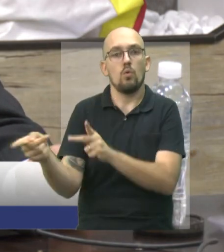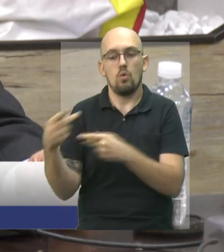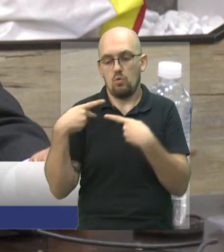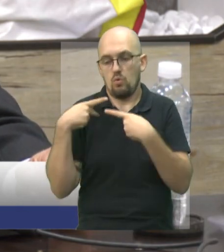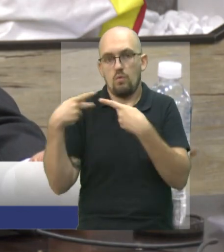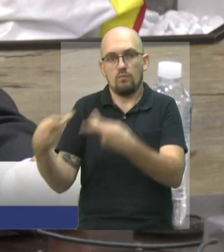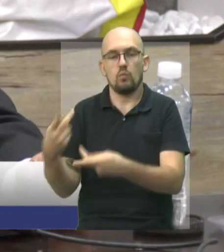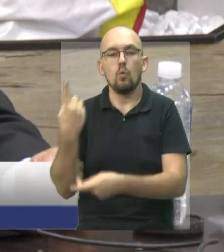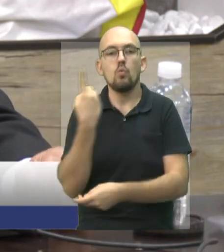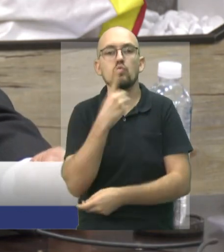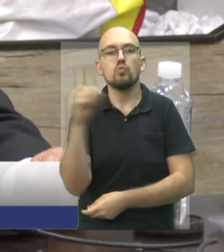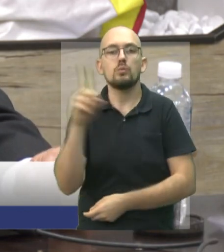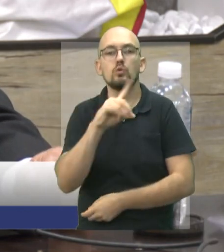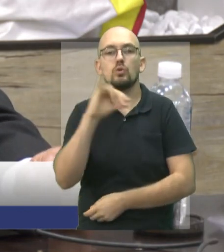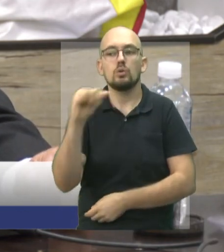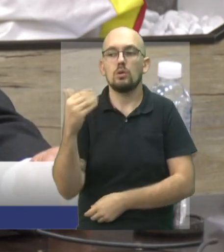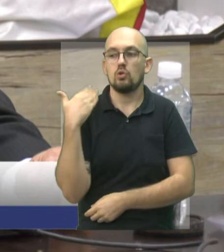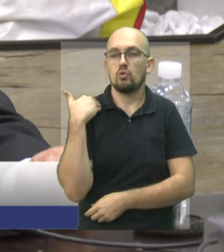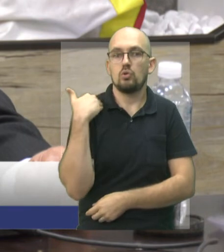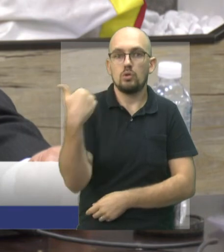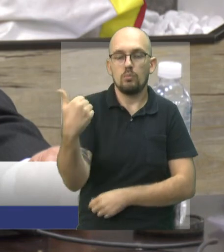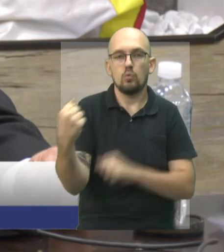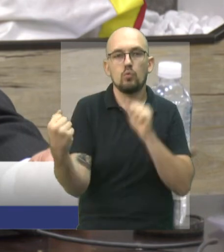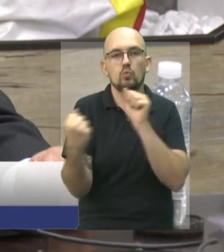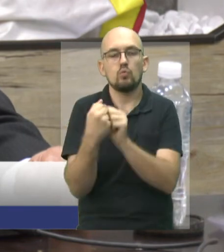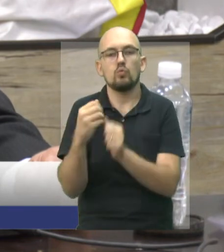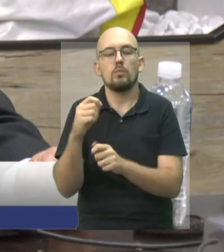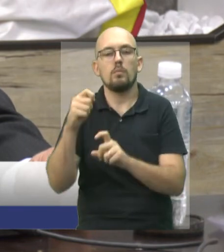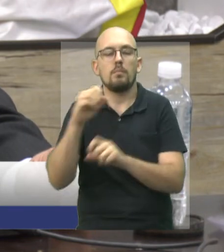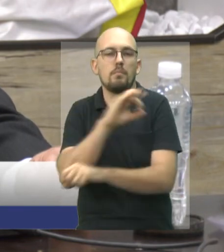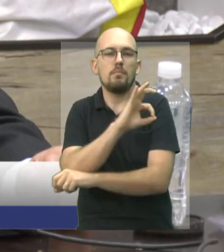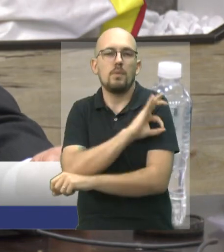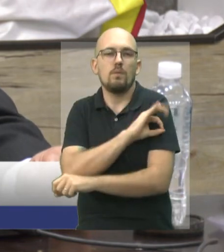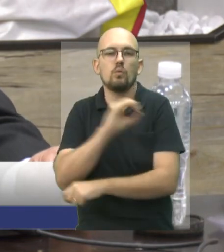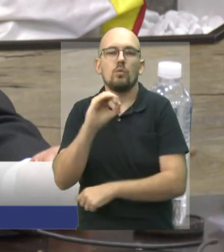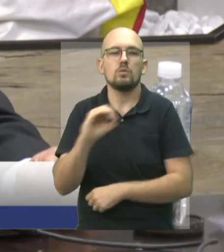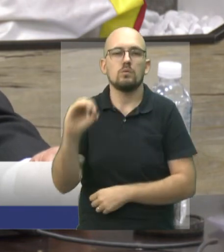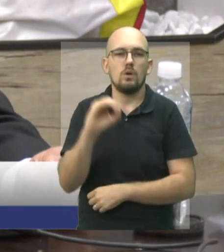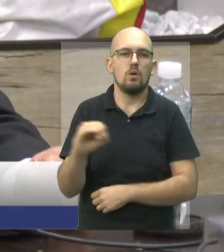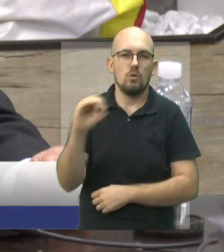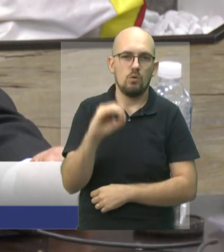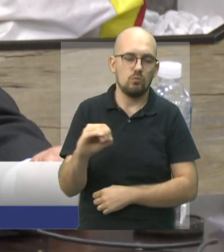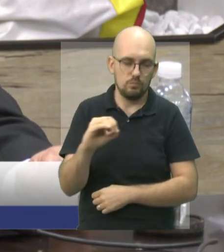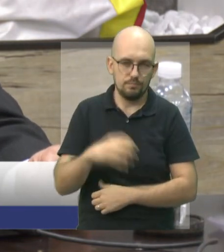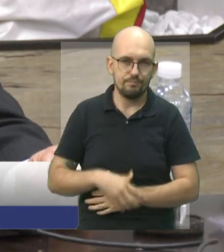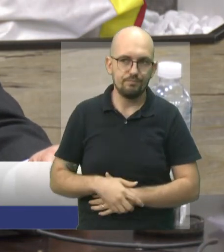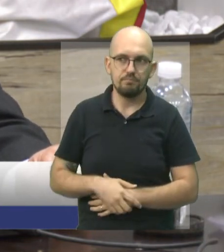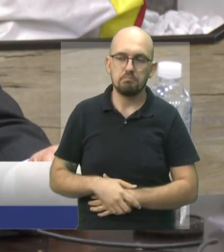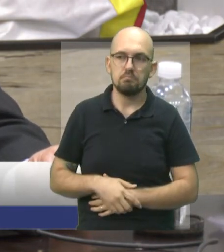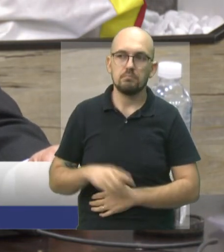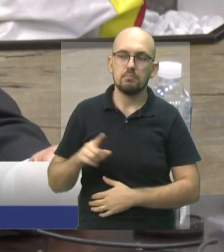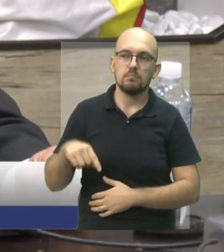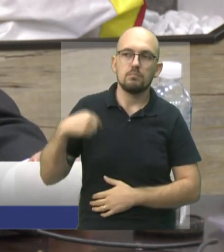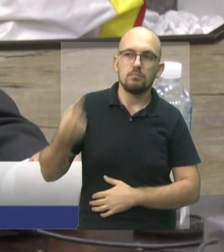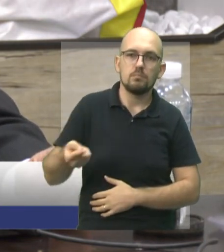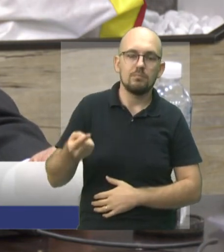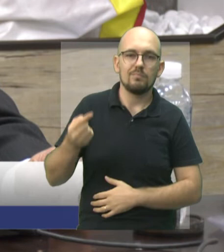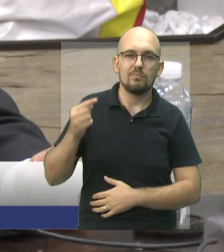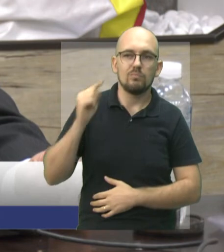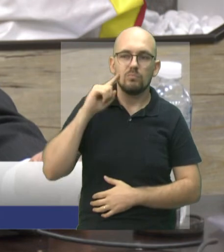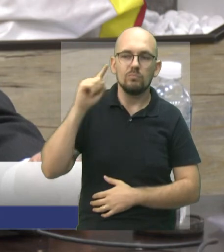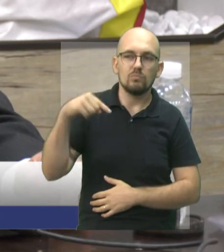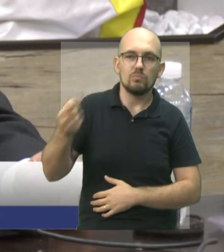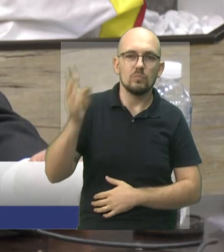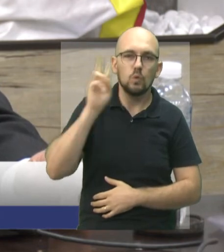para compor a chapa com o Dr. Oswaldo Franceschi. Na segunda-feira, haveria convenção